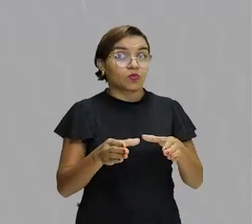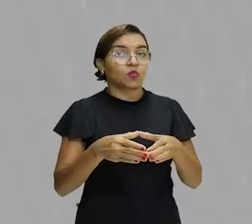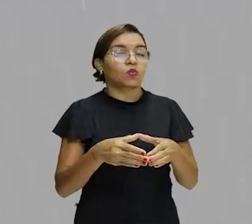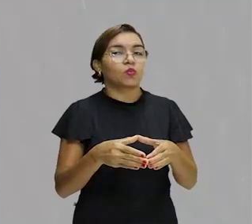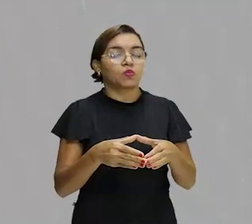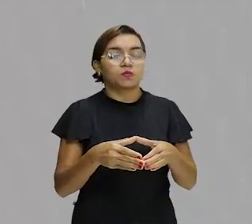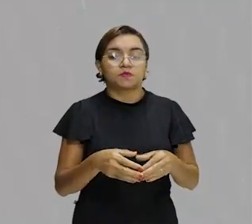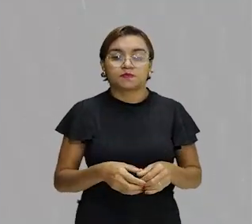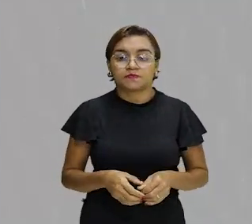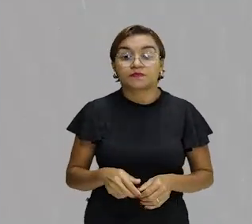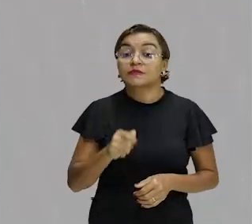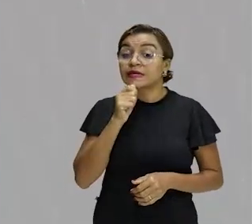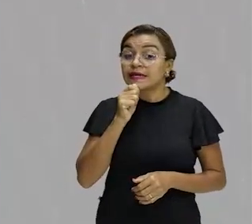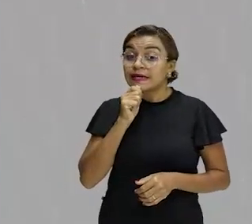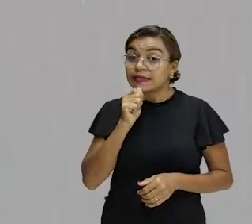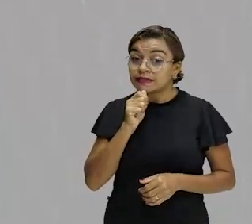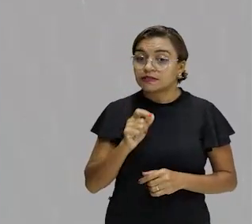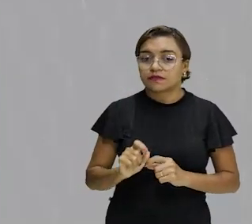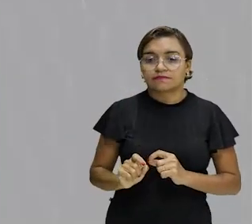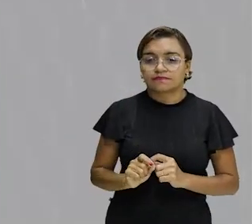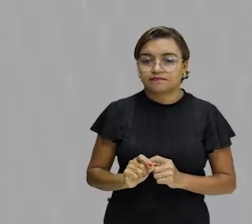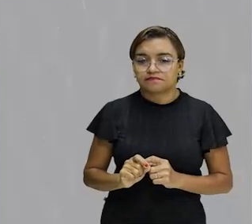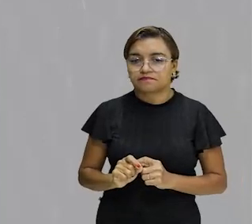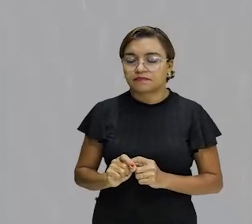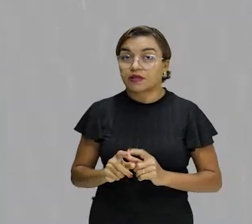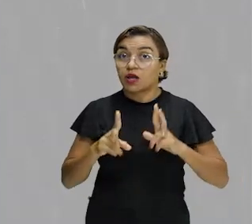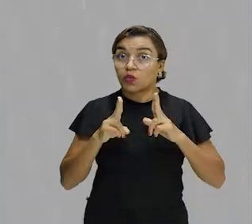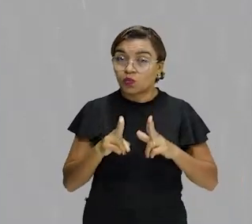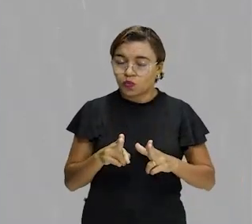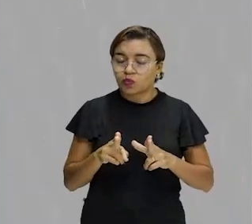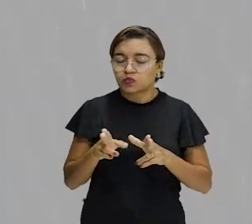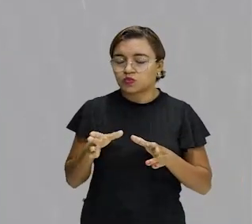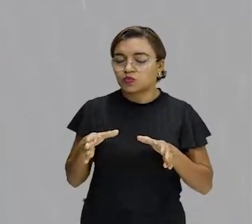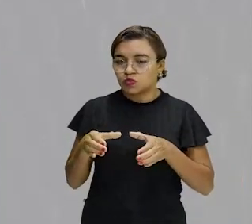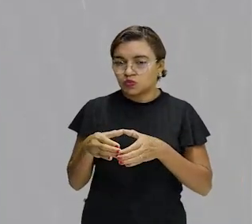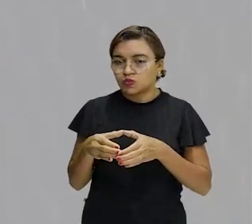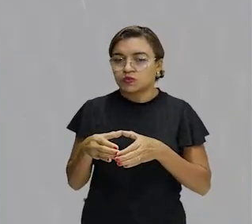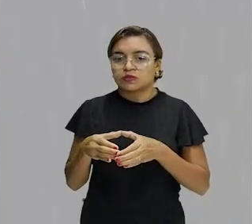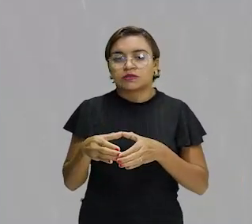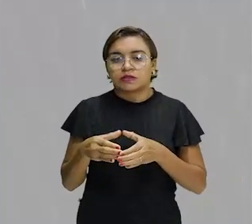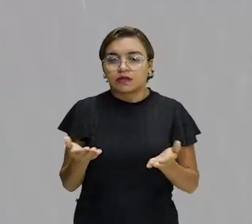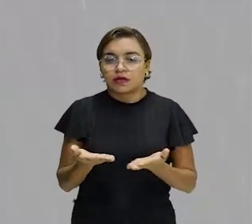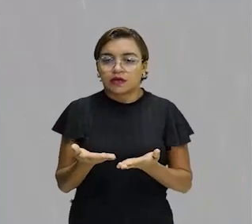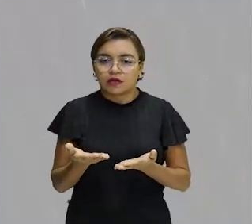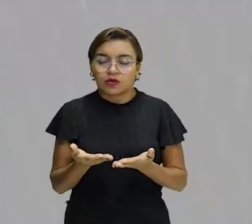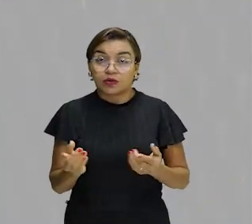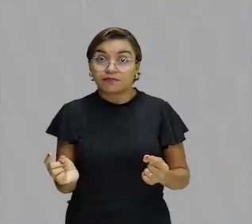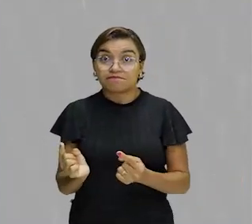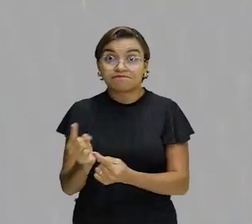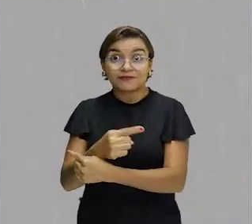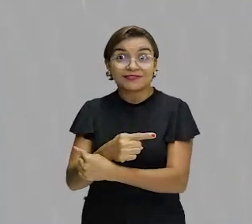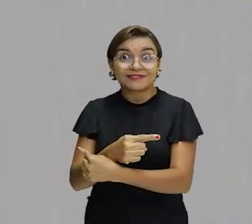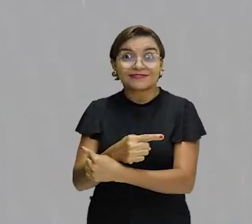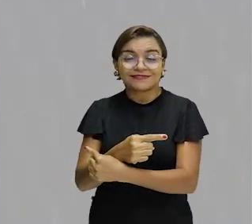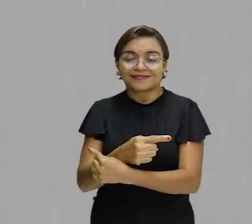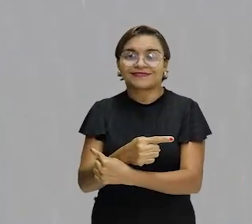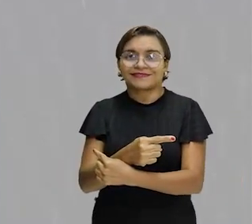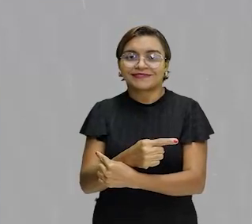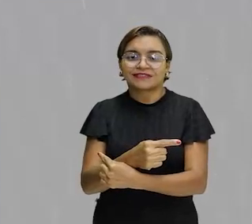base nesses dois conjuntos aqui que foram definidos, o conjunto A, que tem os elementos 1, 2, 2,5,